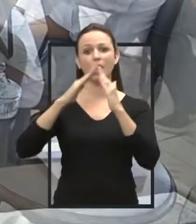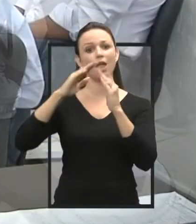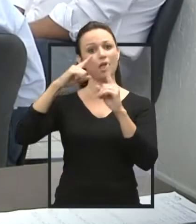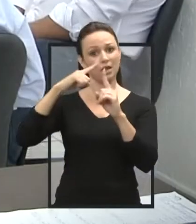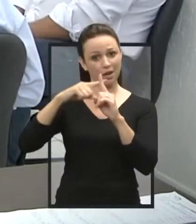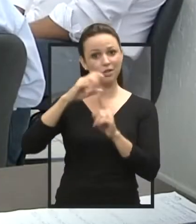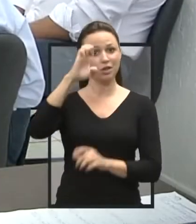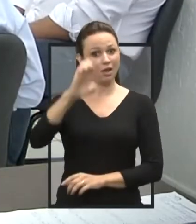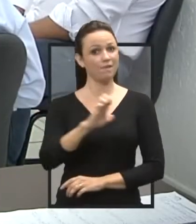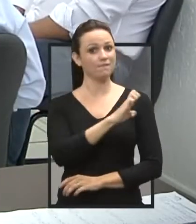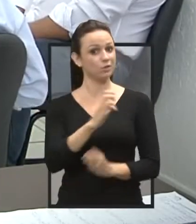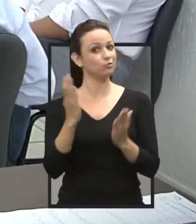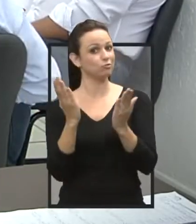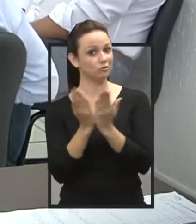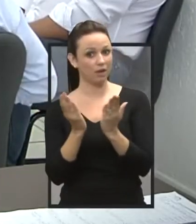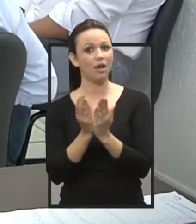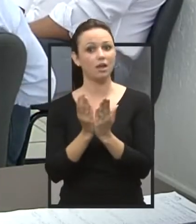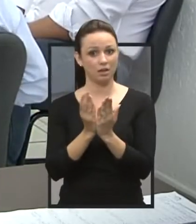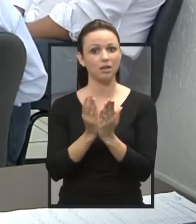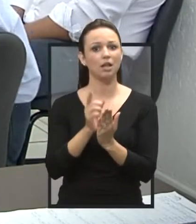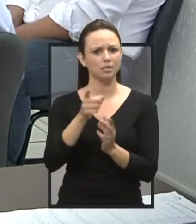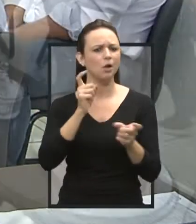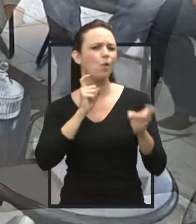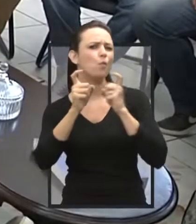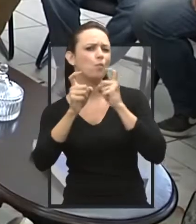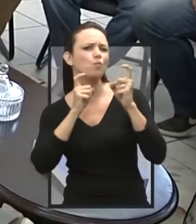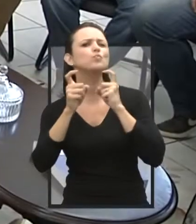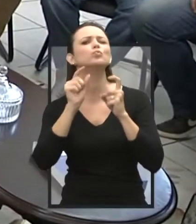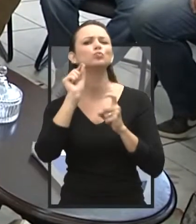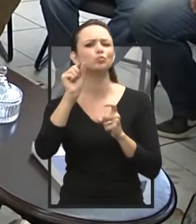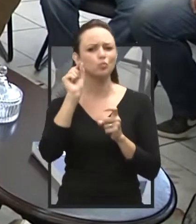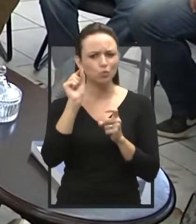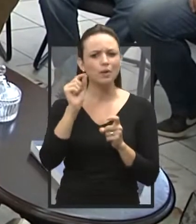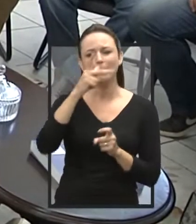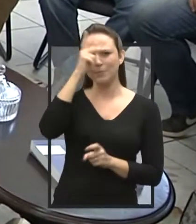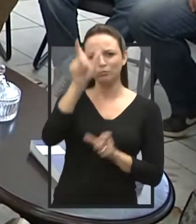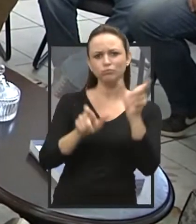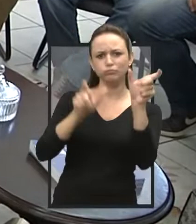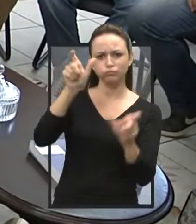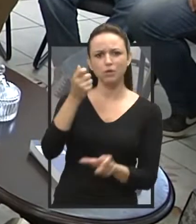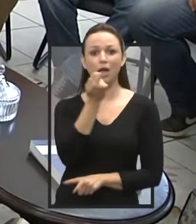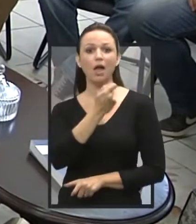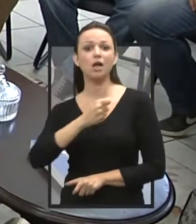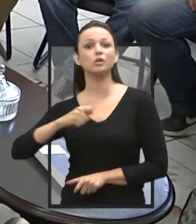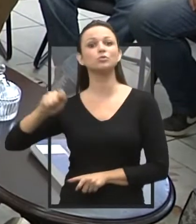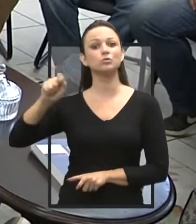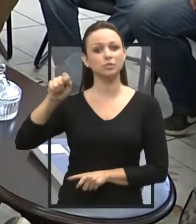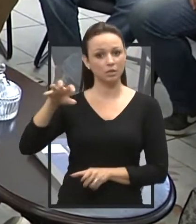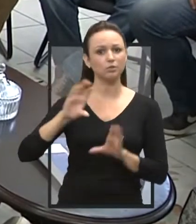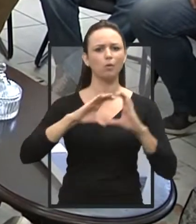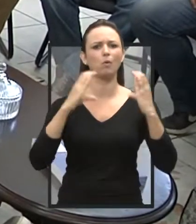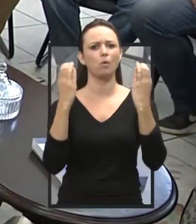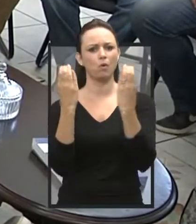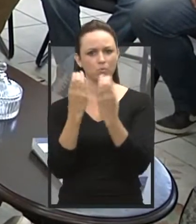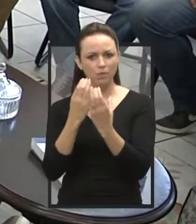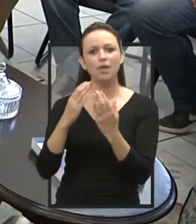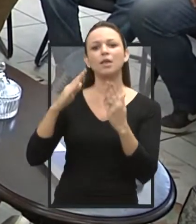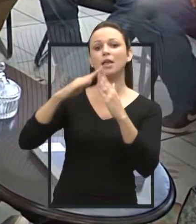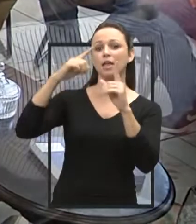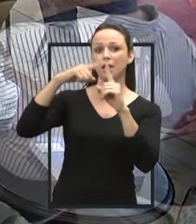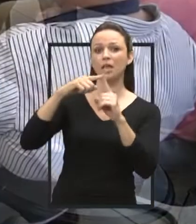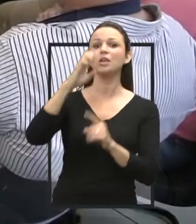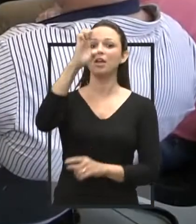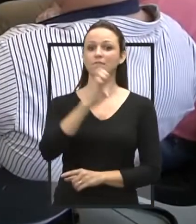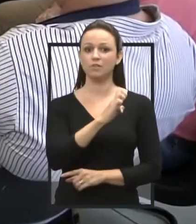igrejas evangélicas. Uma das reuniões foi com membros da Associação das Comunidades e Igrejas Evangélicas de